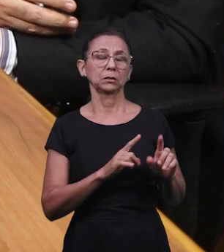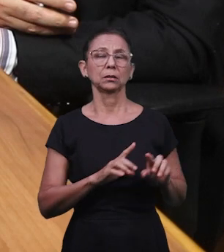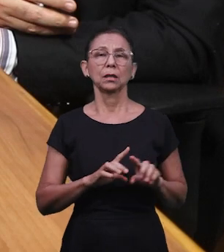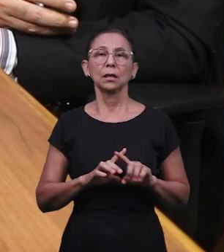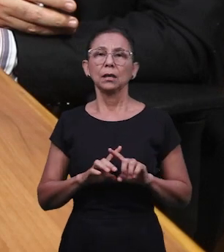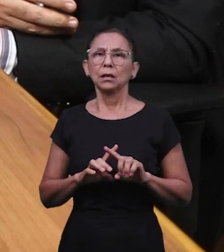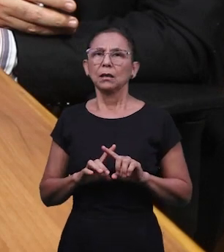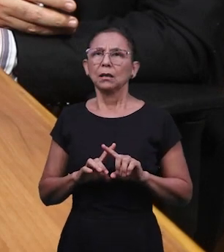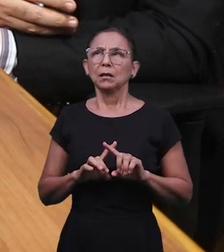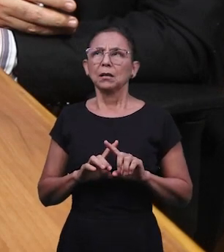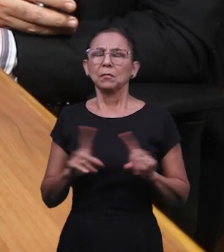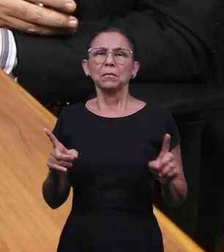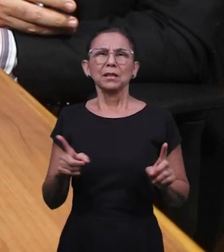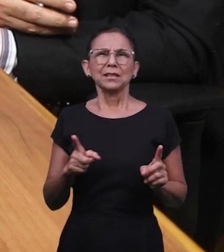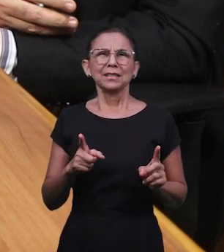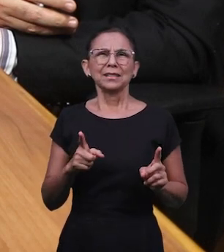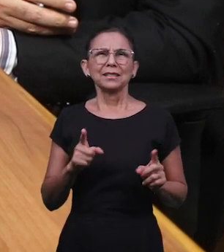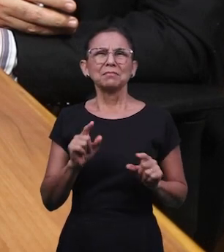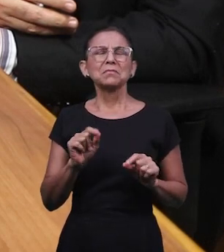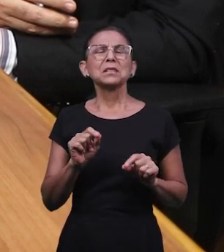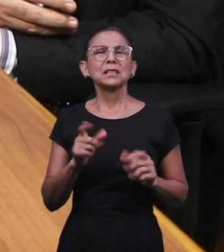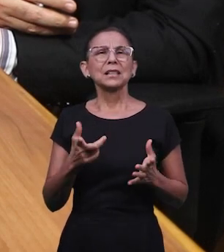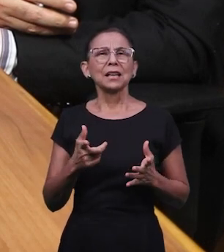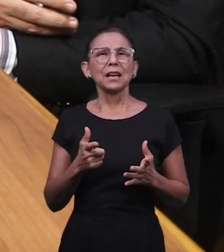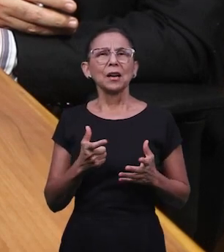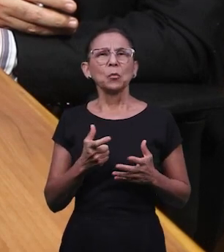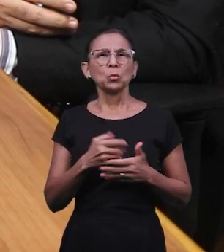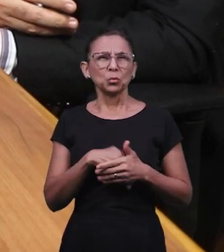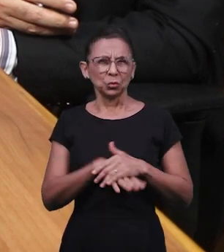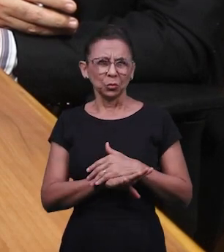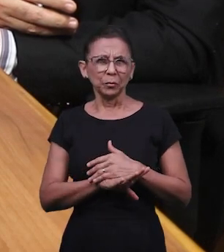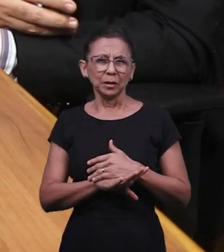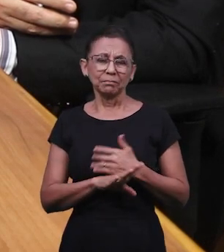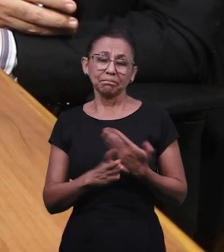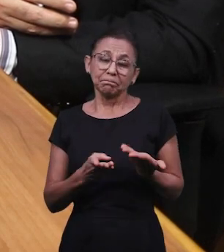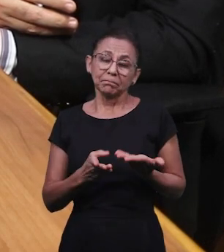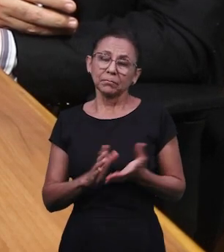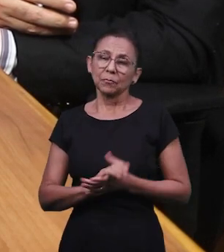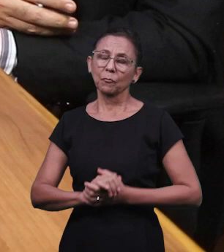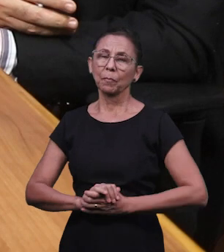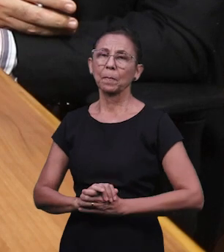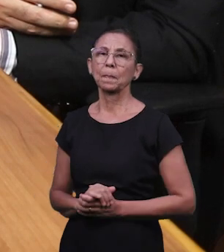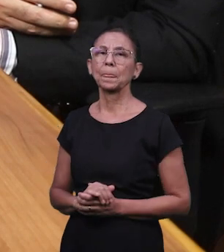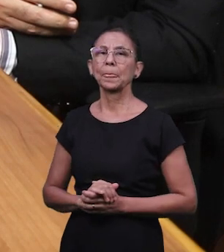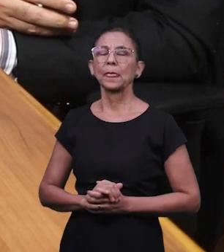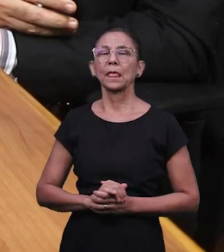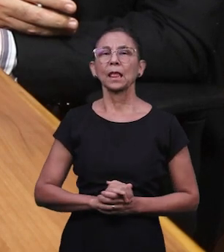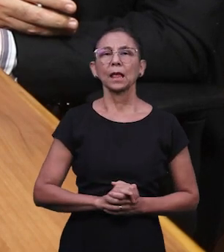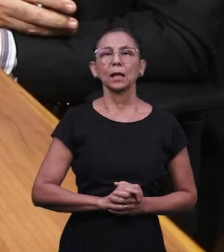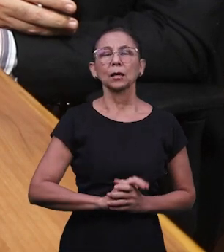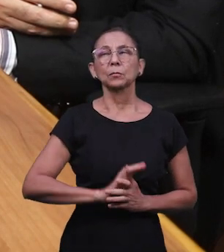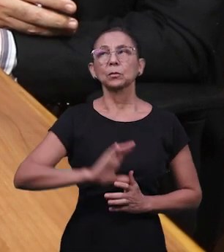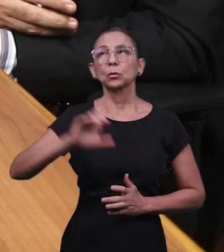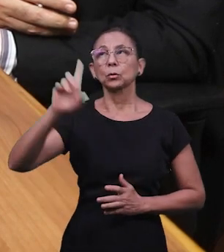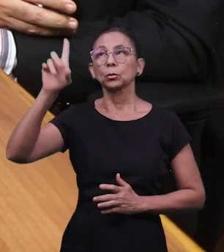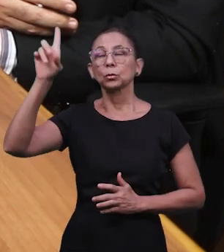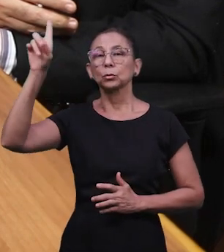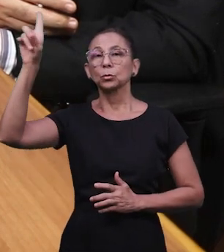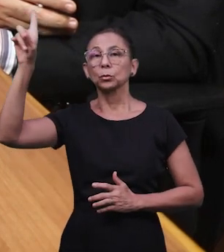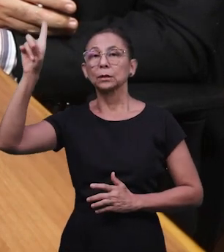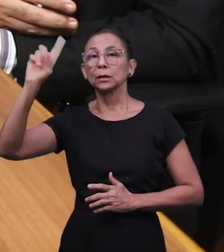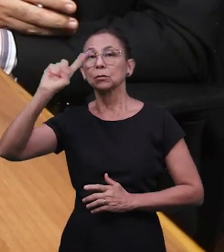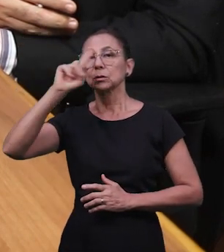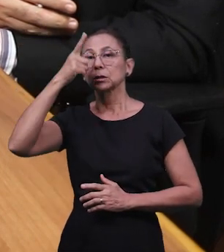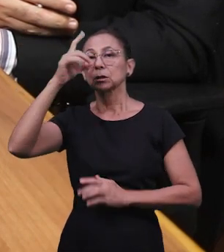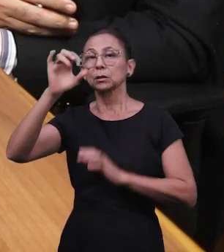Quando Deus criou o homem, ele deu preferência ao imortal. Quando ele criou o projeto dele para salvar